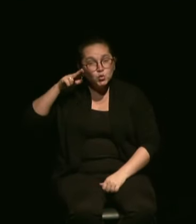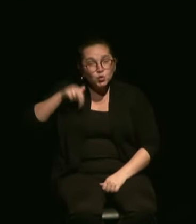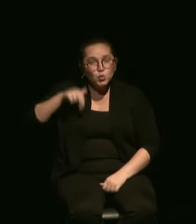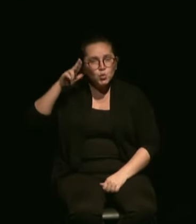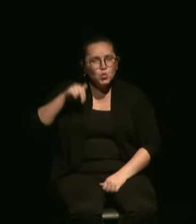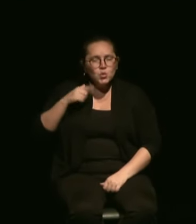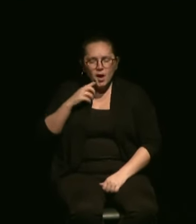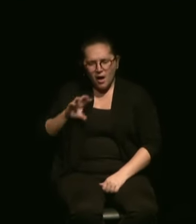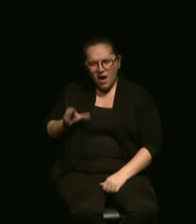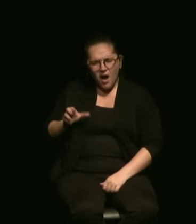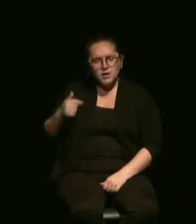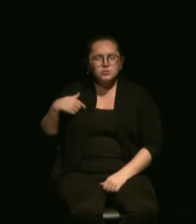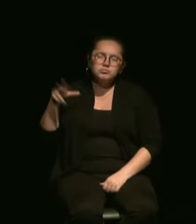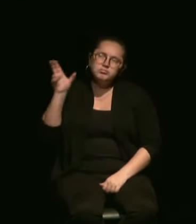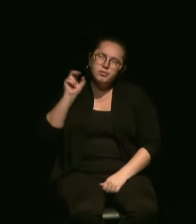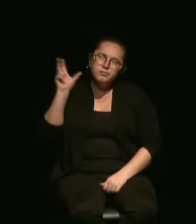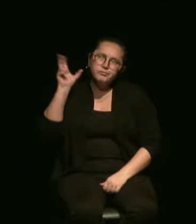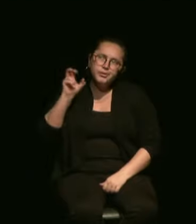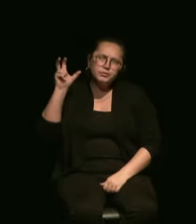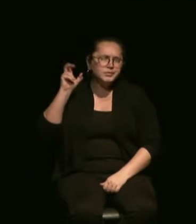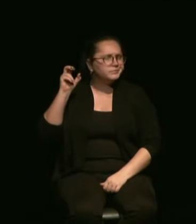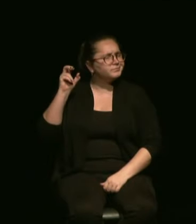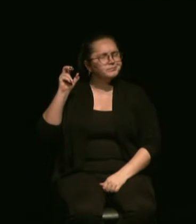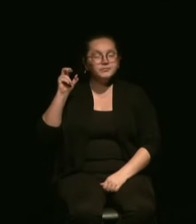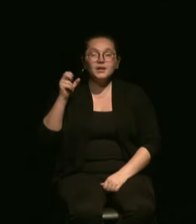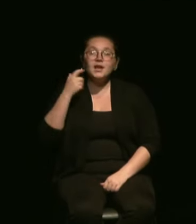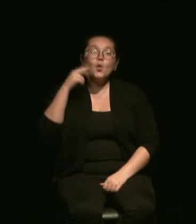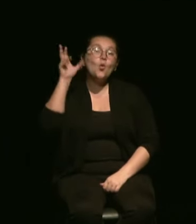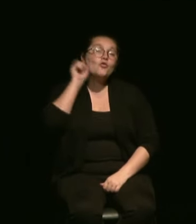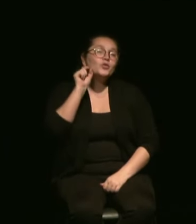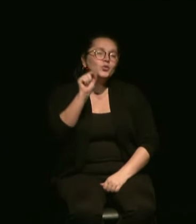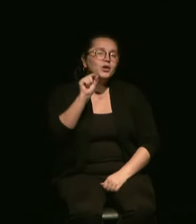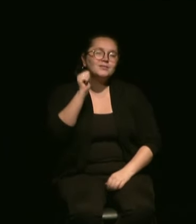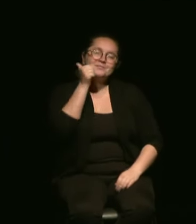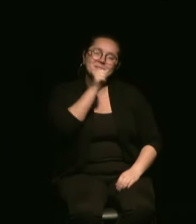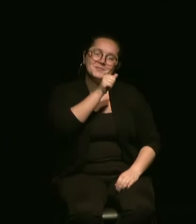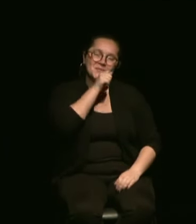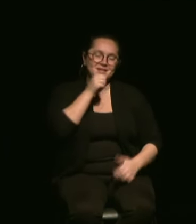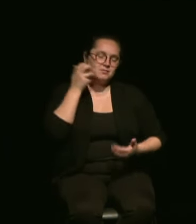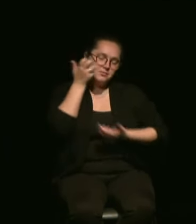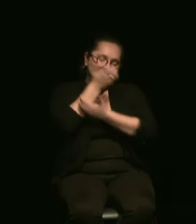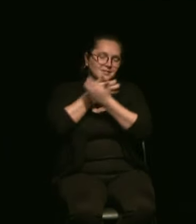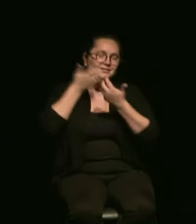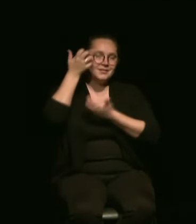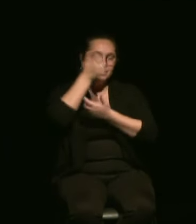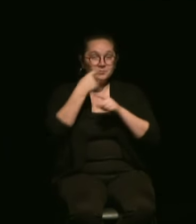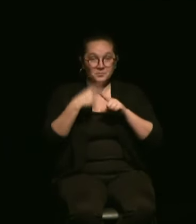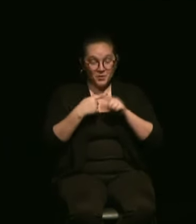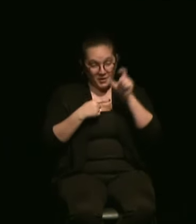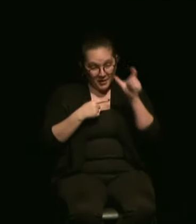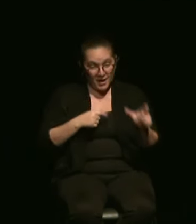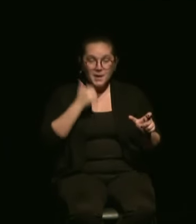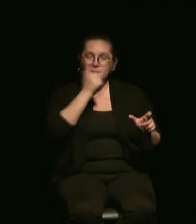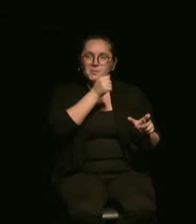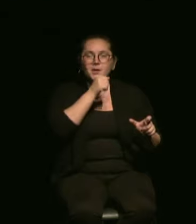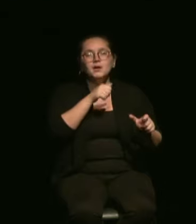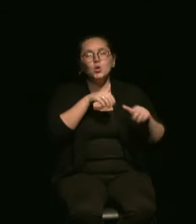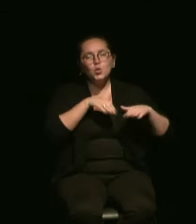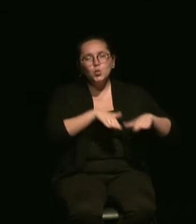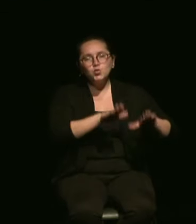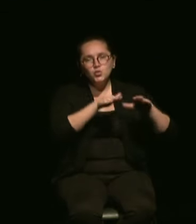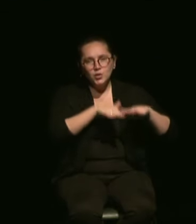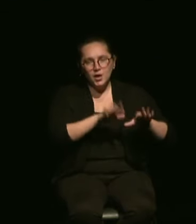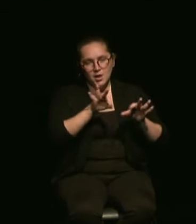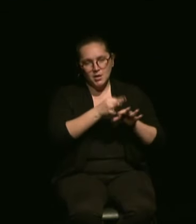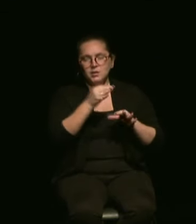rádio, é uma música que eu ouvi a minha mãe cantar, porque minha mãe, ela é costureira, ela hoje está